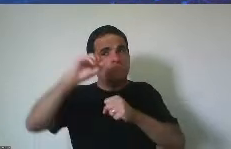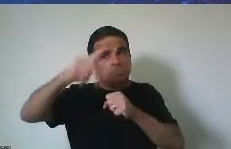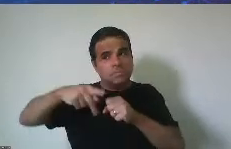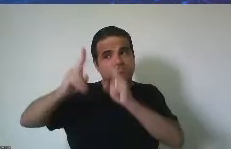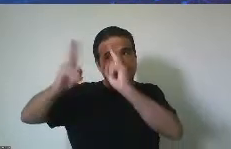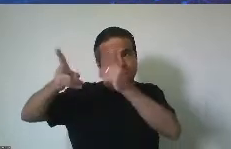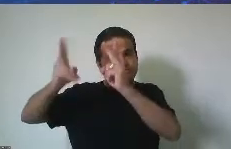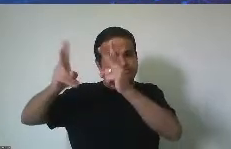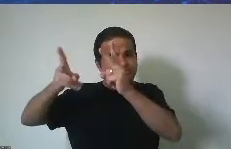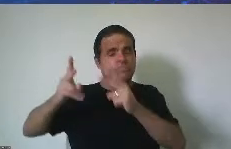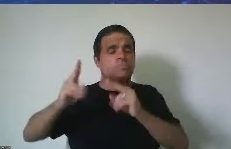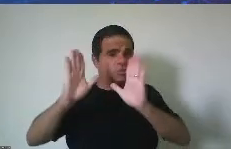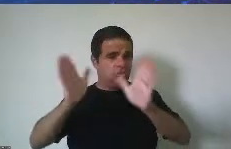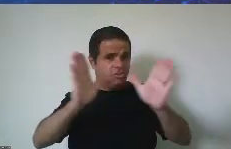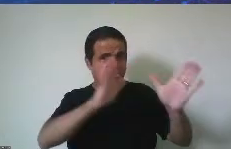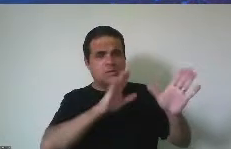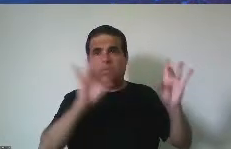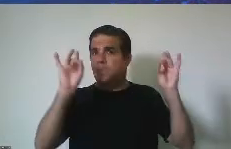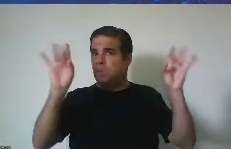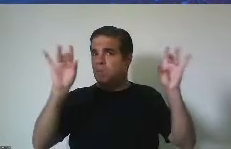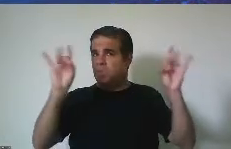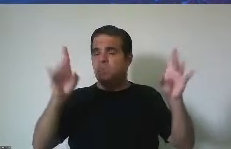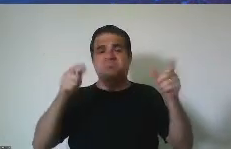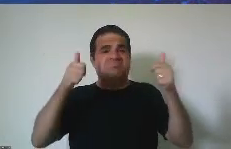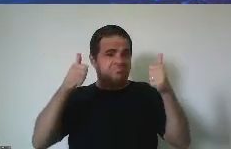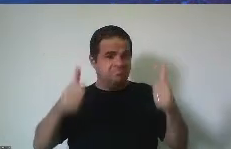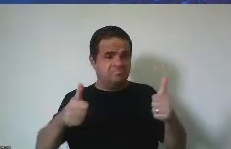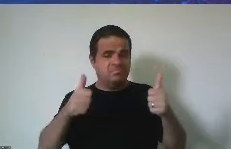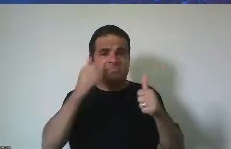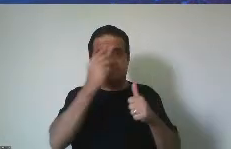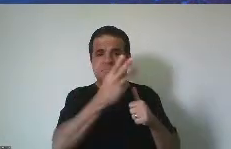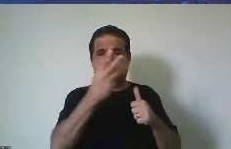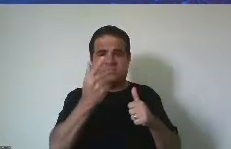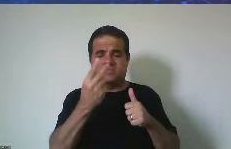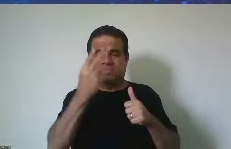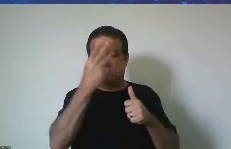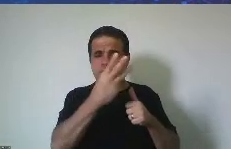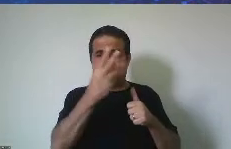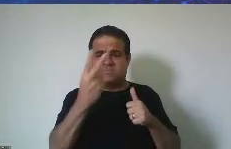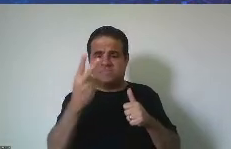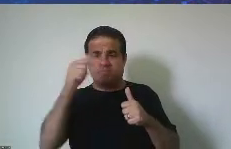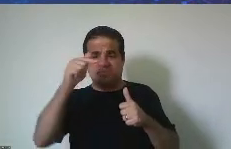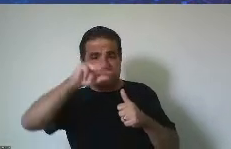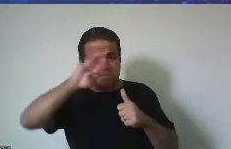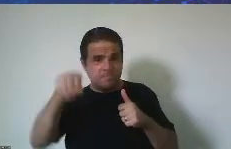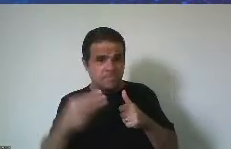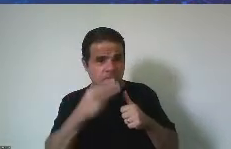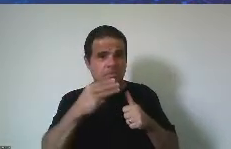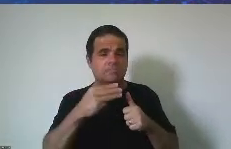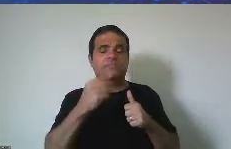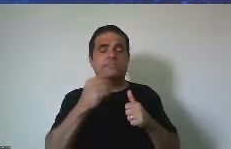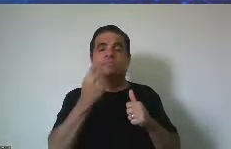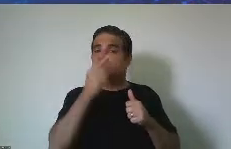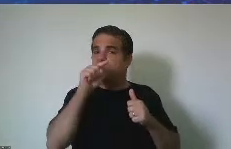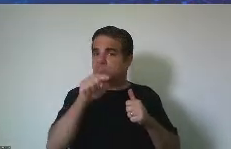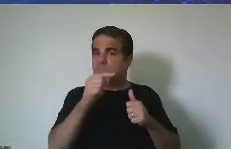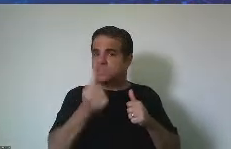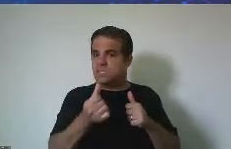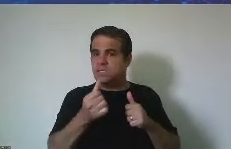com excelência nós saímos de 327 milhões para 1.6 B uma um crescimento